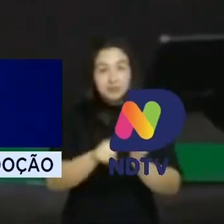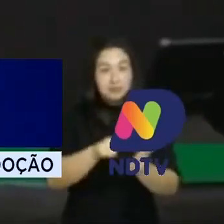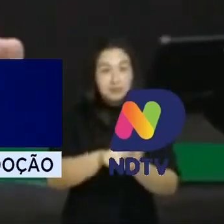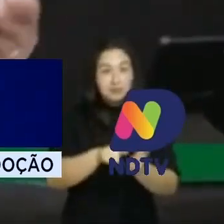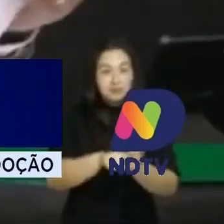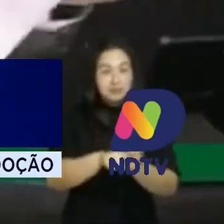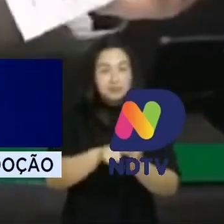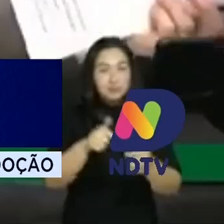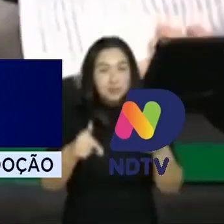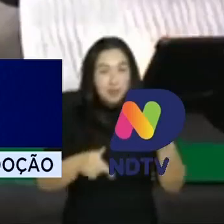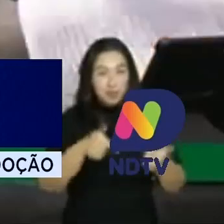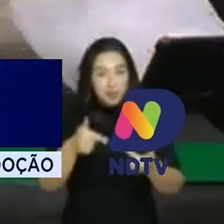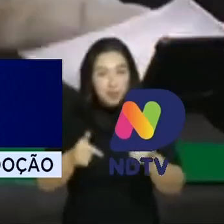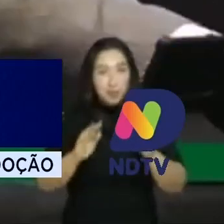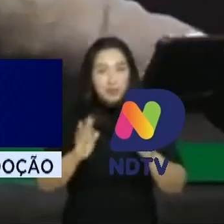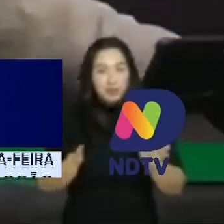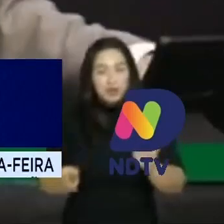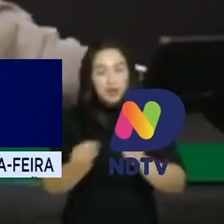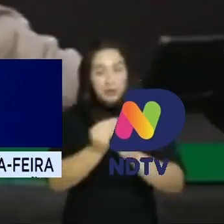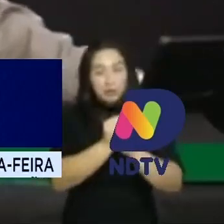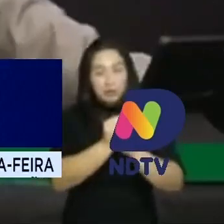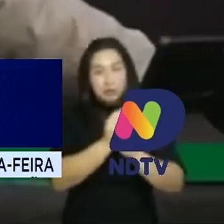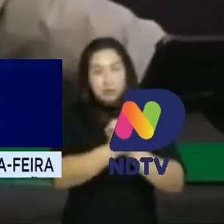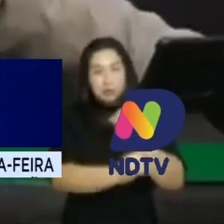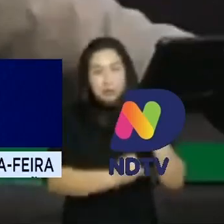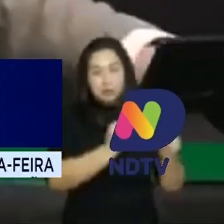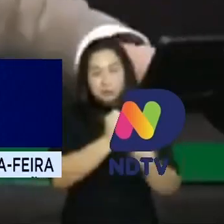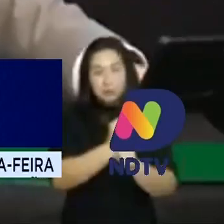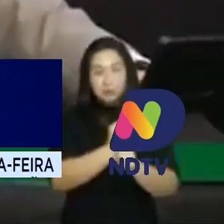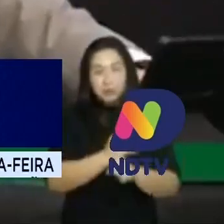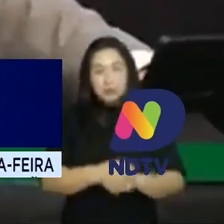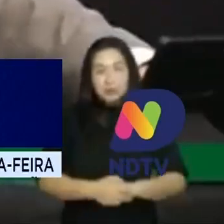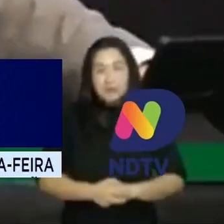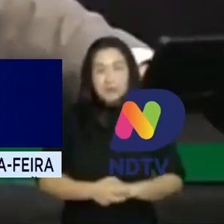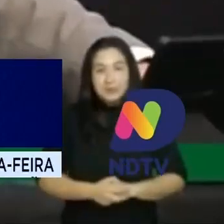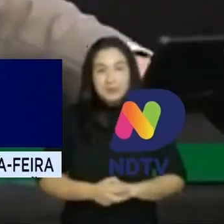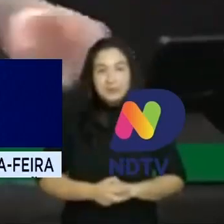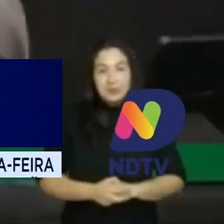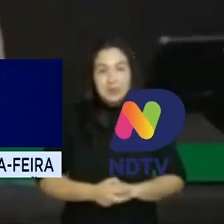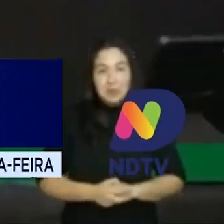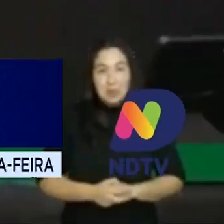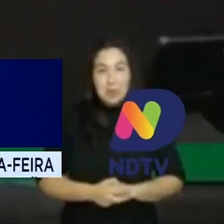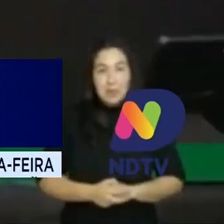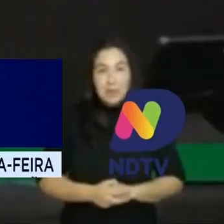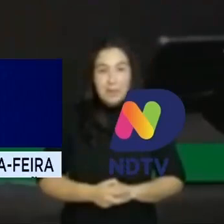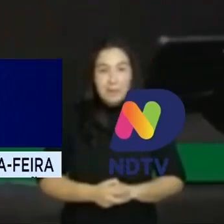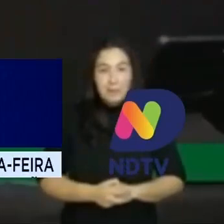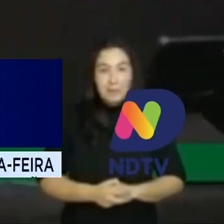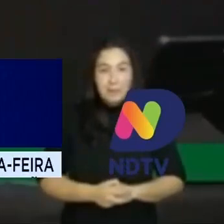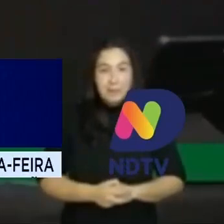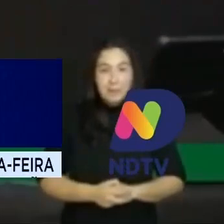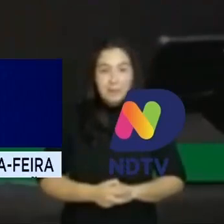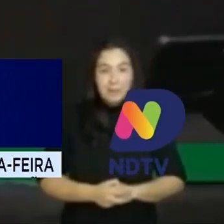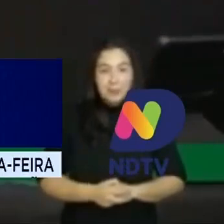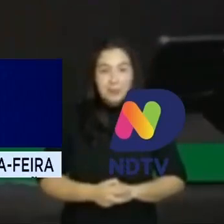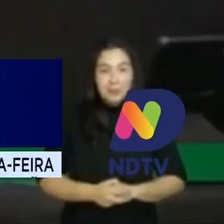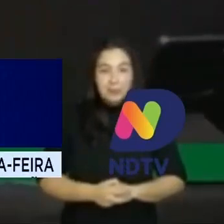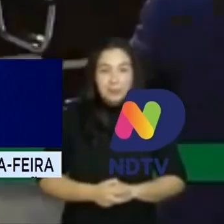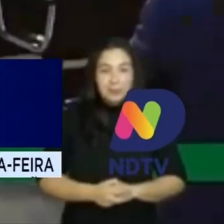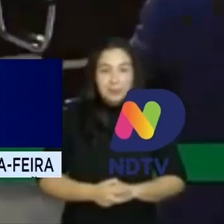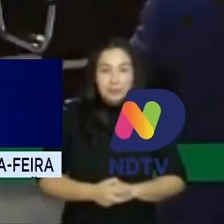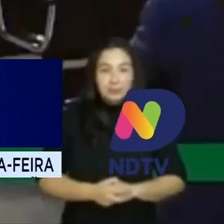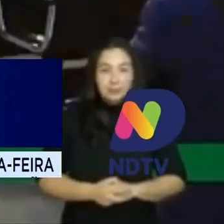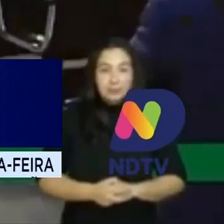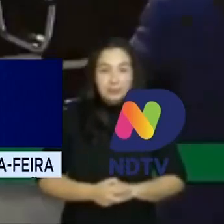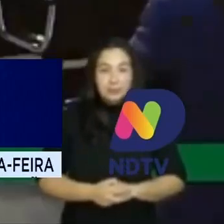de Julho a posse está agendada para as 8 horas da noite quando o governador de Santa Catarina viaja para Portugal no dia seguinte dia